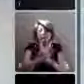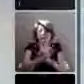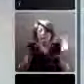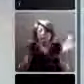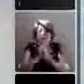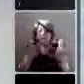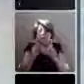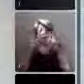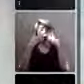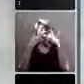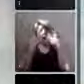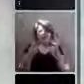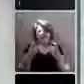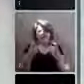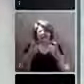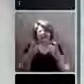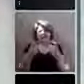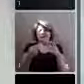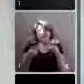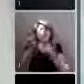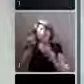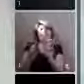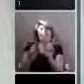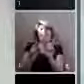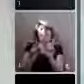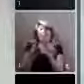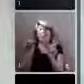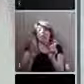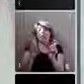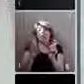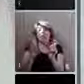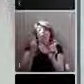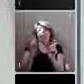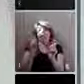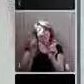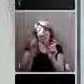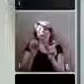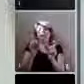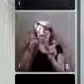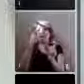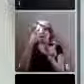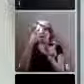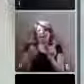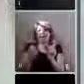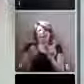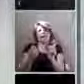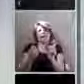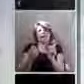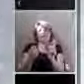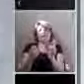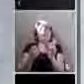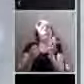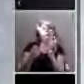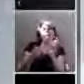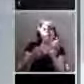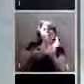Quando li, me incomodei com esse não nos interessa a produção portuguesa. Como assim? Eu acho